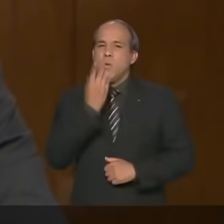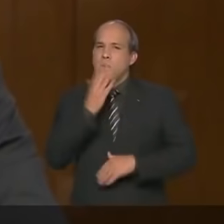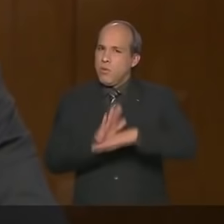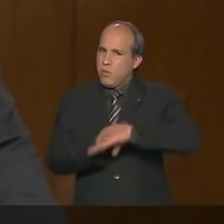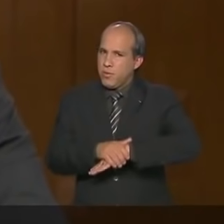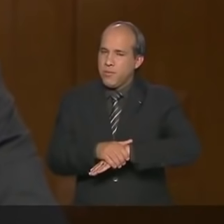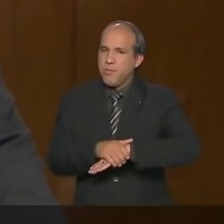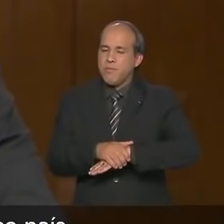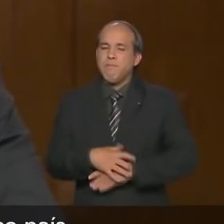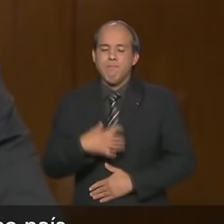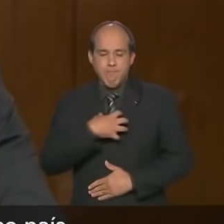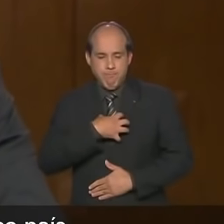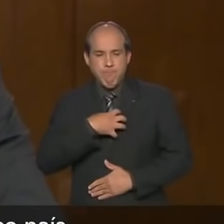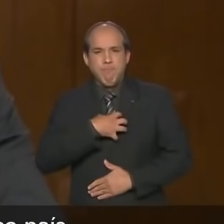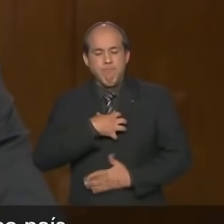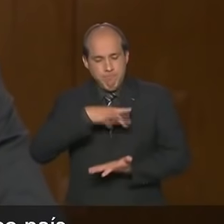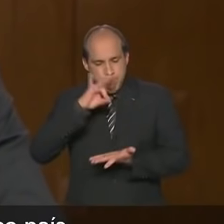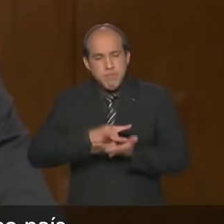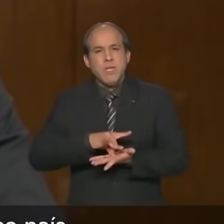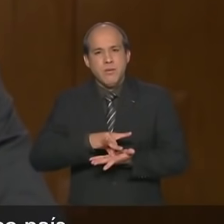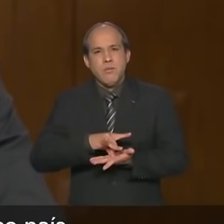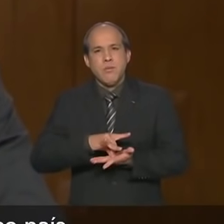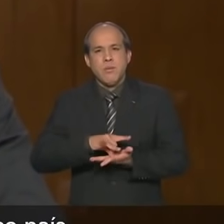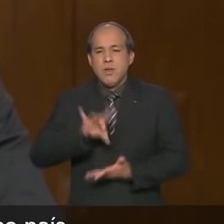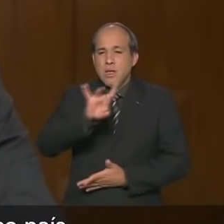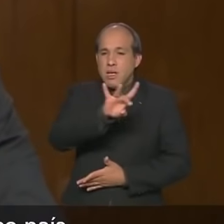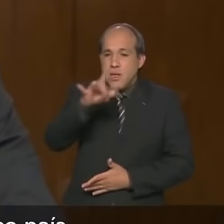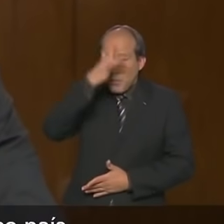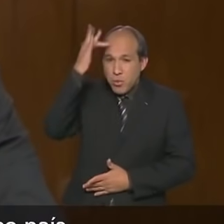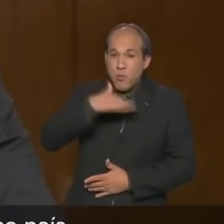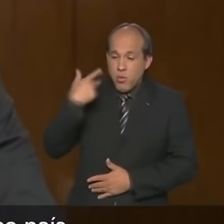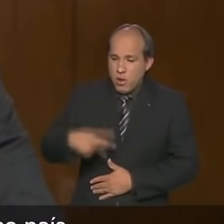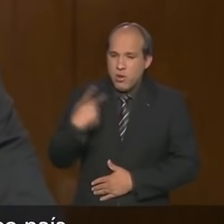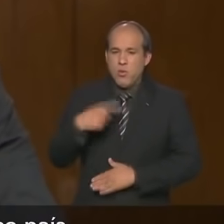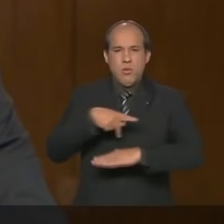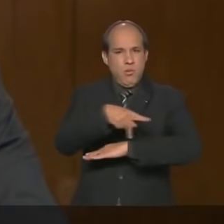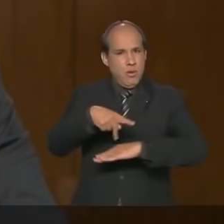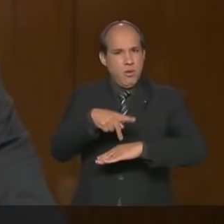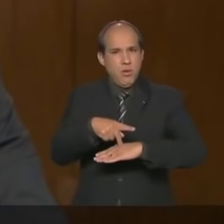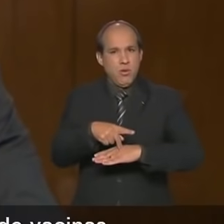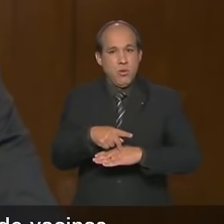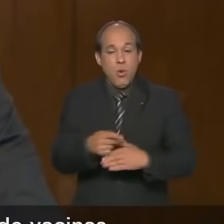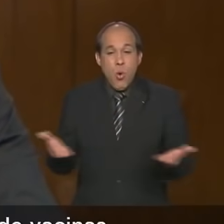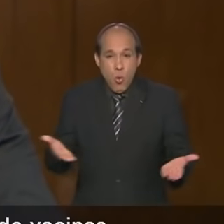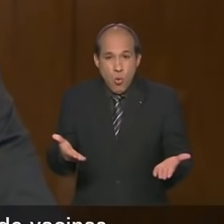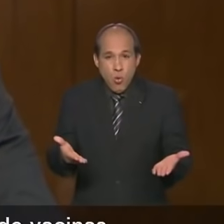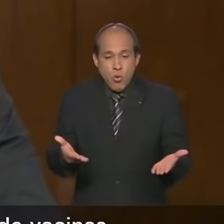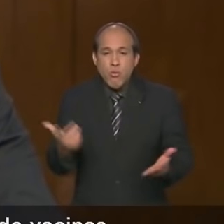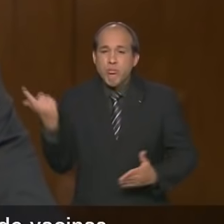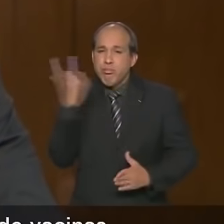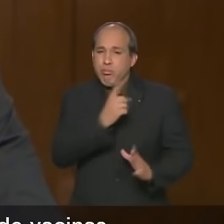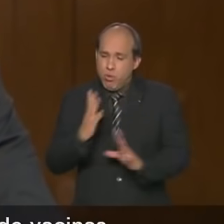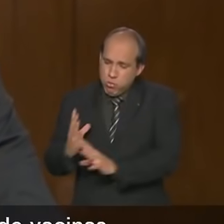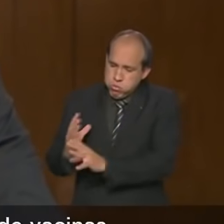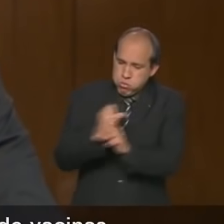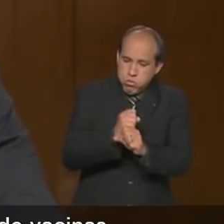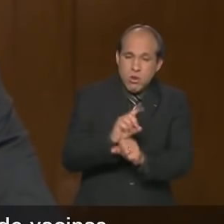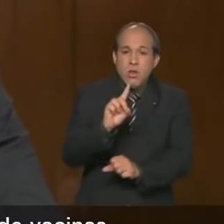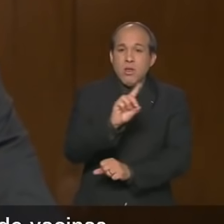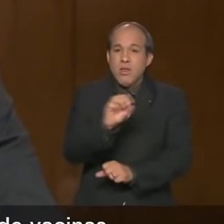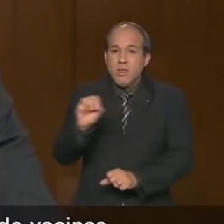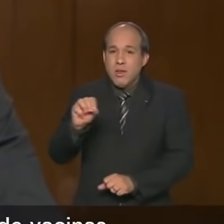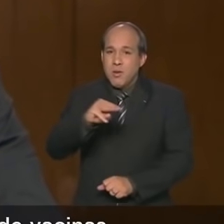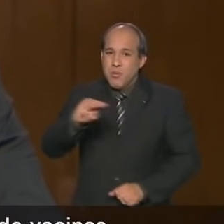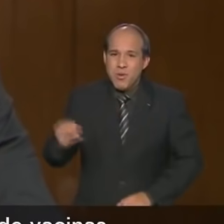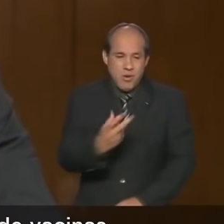Oi boa noite sinto profundamente cada vida perdida em nosso país hoje alcançamos a marca de